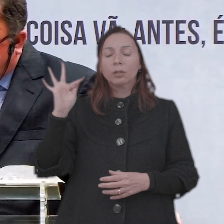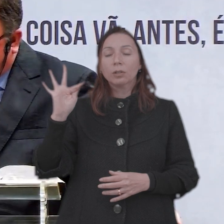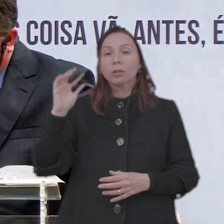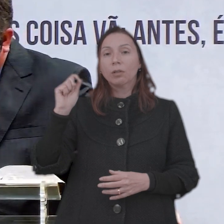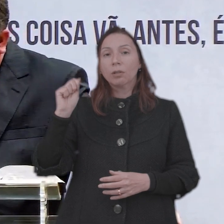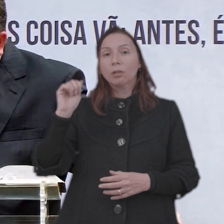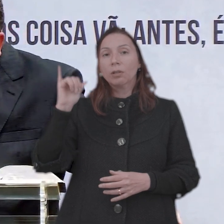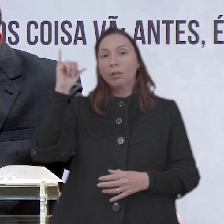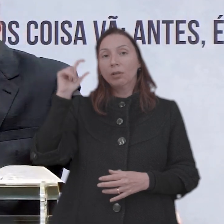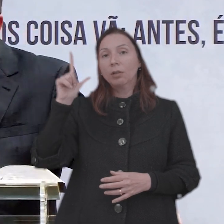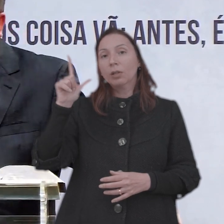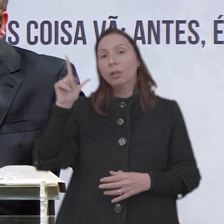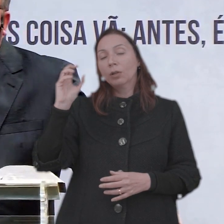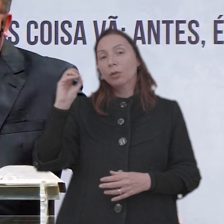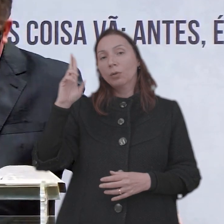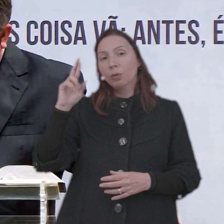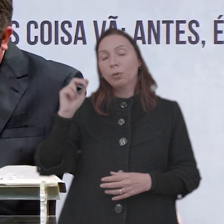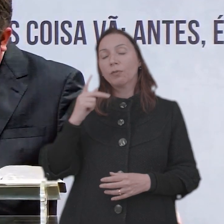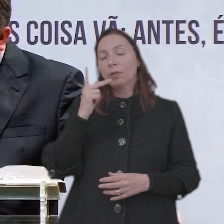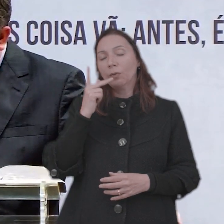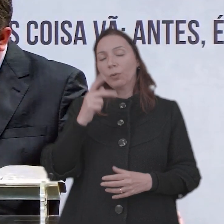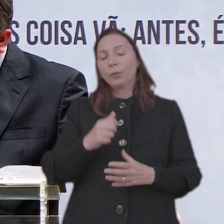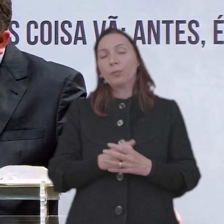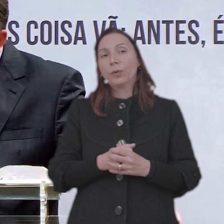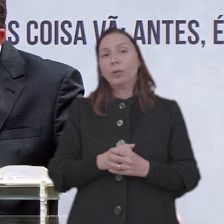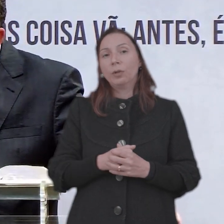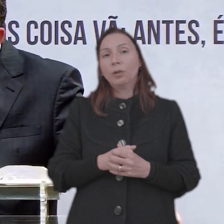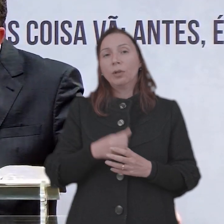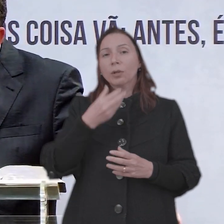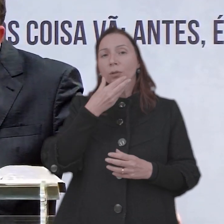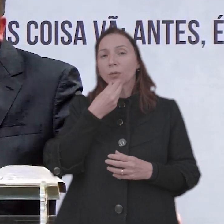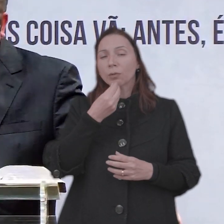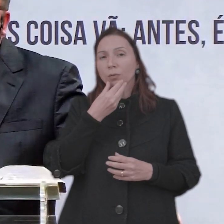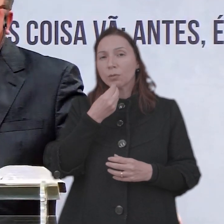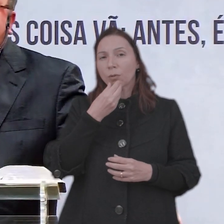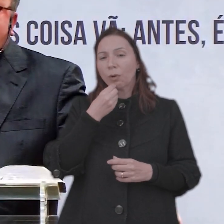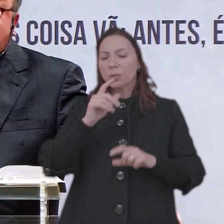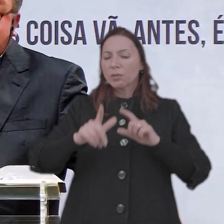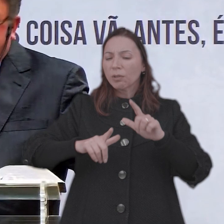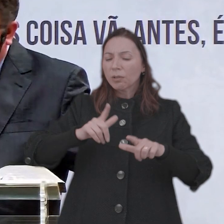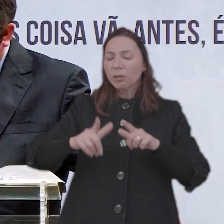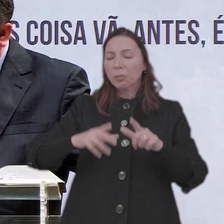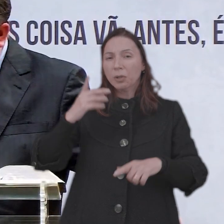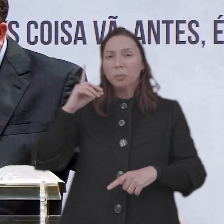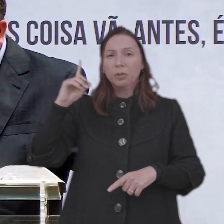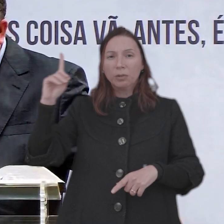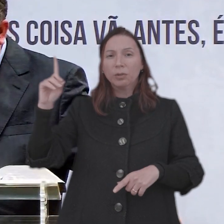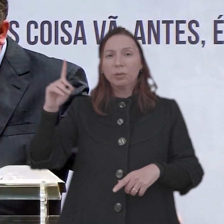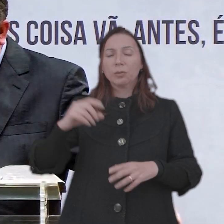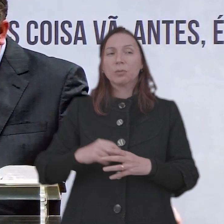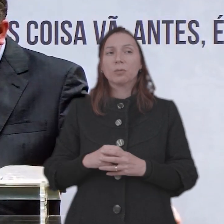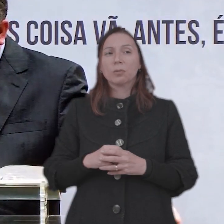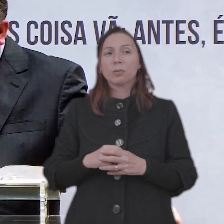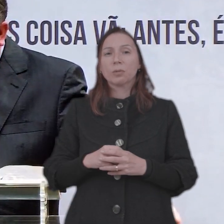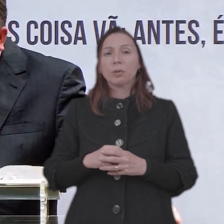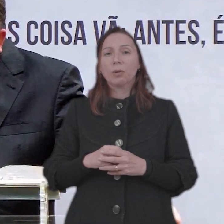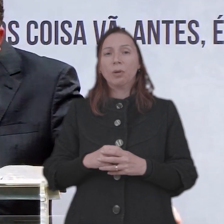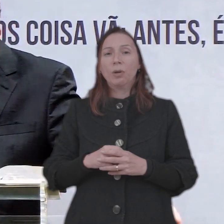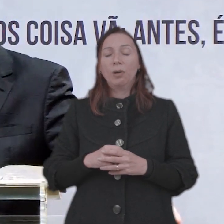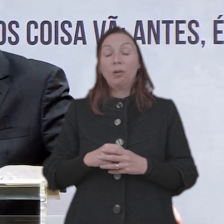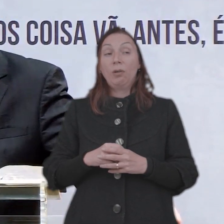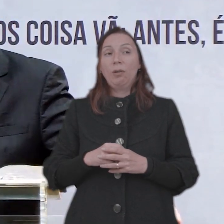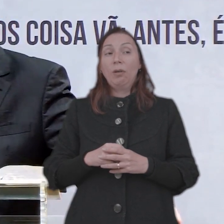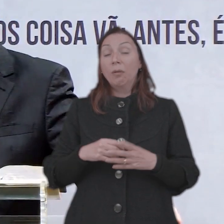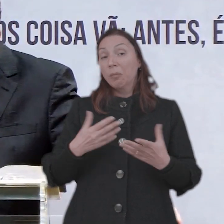ele disse o seguinte: todos os gigantes de Deus têm sido homens fracos, que